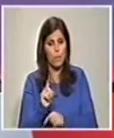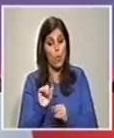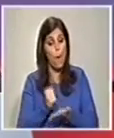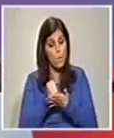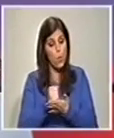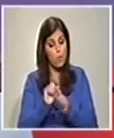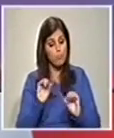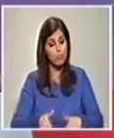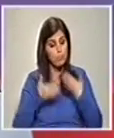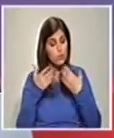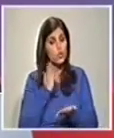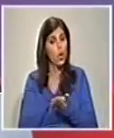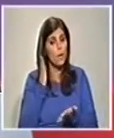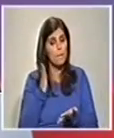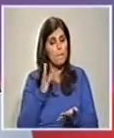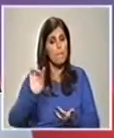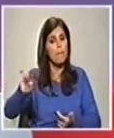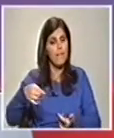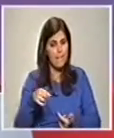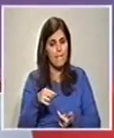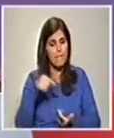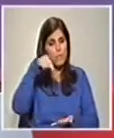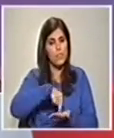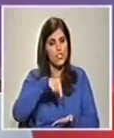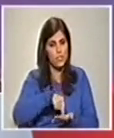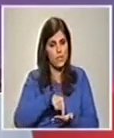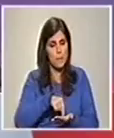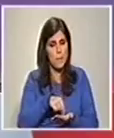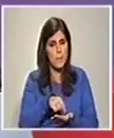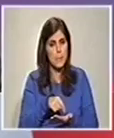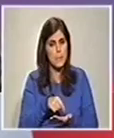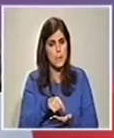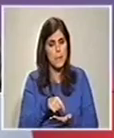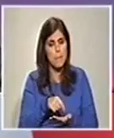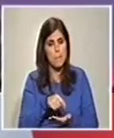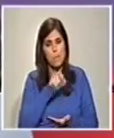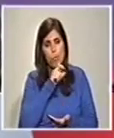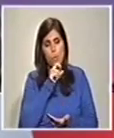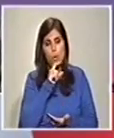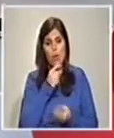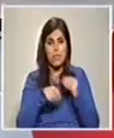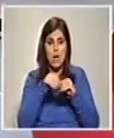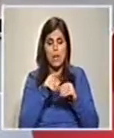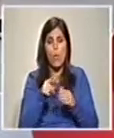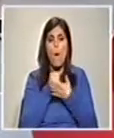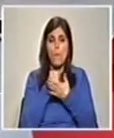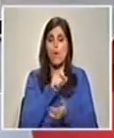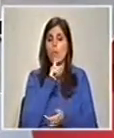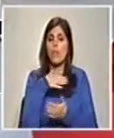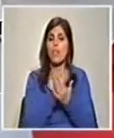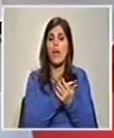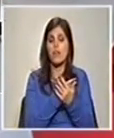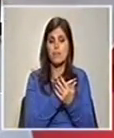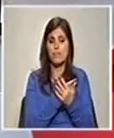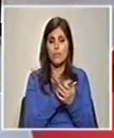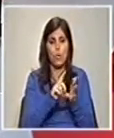apoio é um arranque e deve ser também é um primeiro uma exigência. Pode ser um complemento. Pode ser um... Por exemplo, depois, um apoio depois pode permitir que si, não é? Um